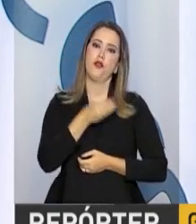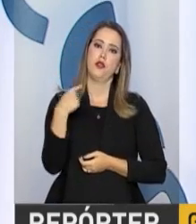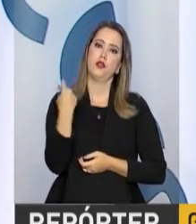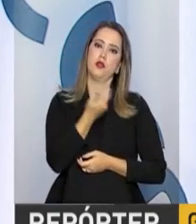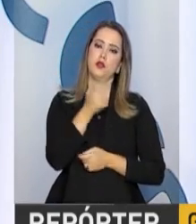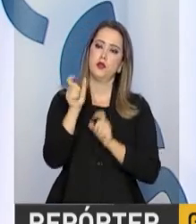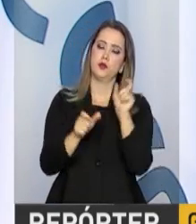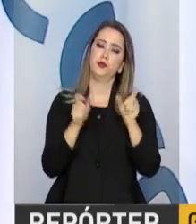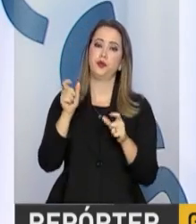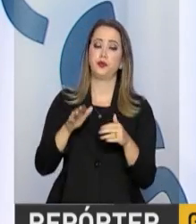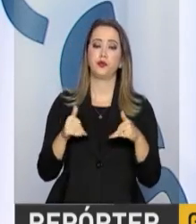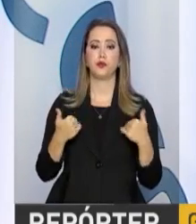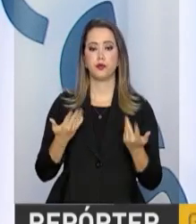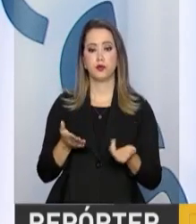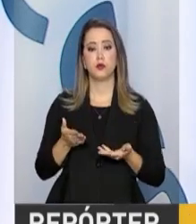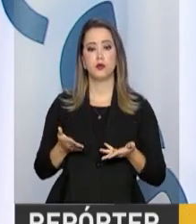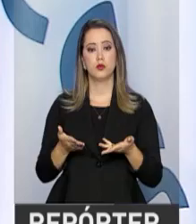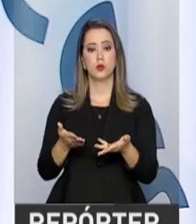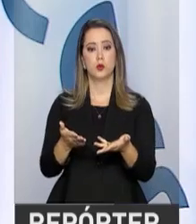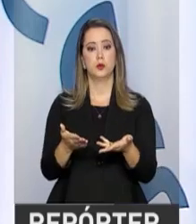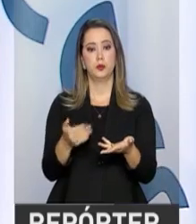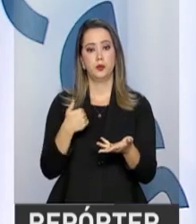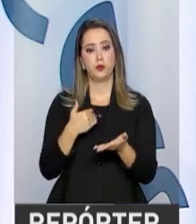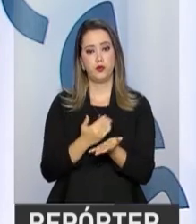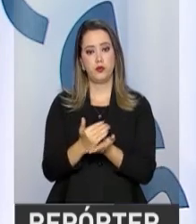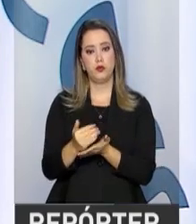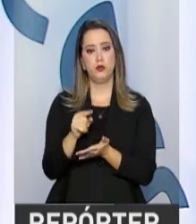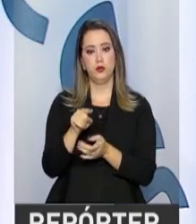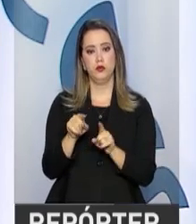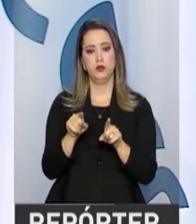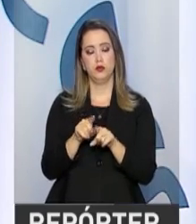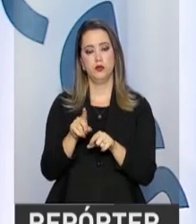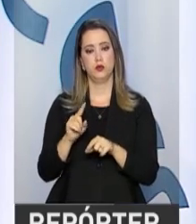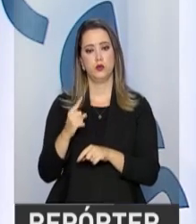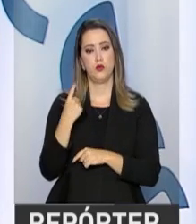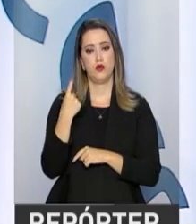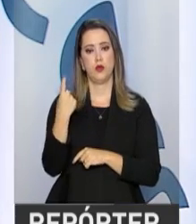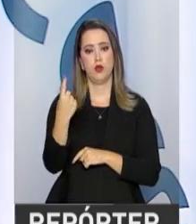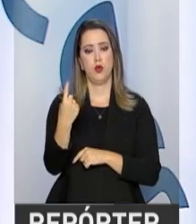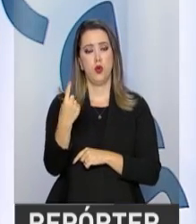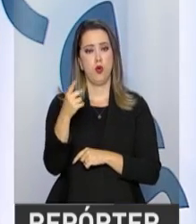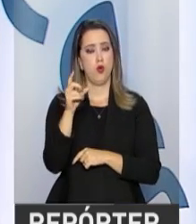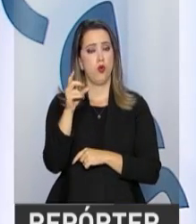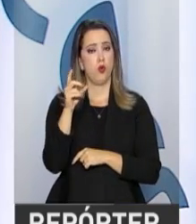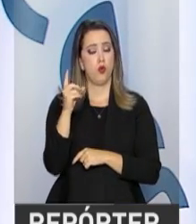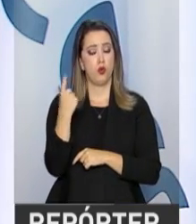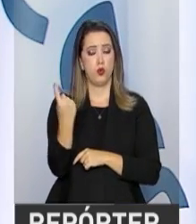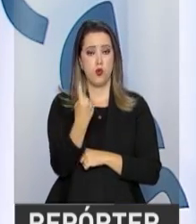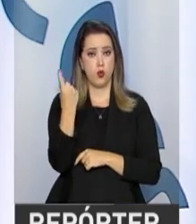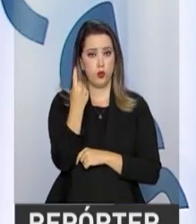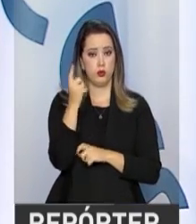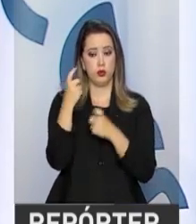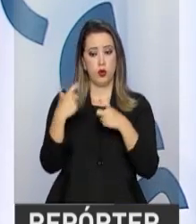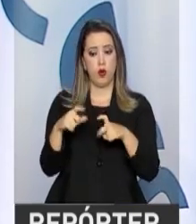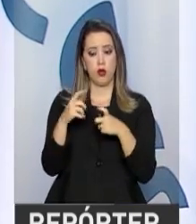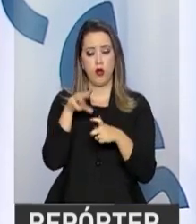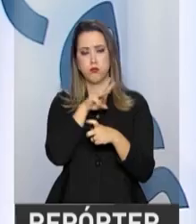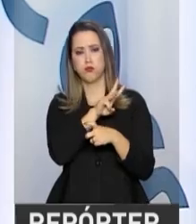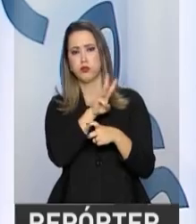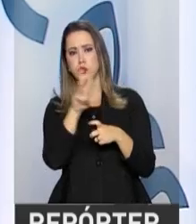cliente a partir desse momento ele tem em uma única tela todas as informações